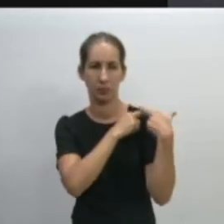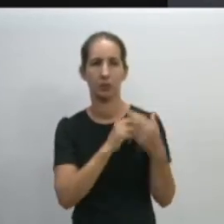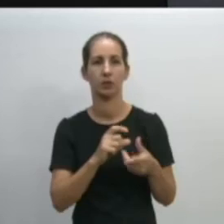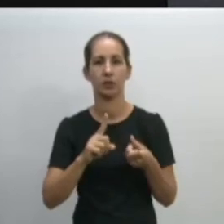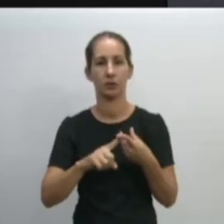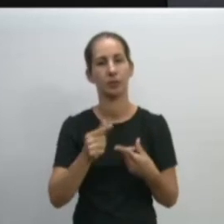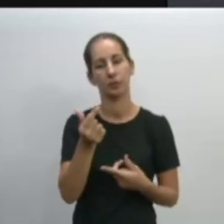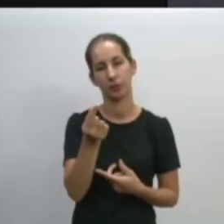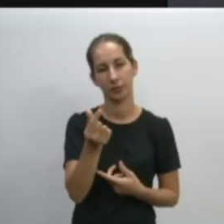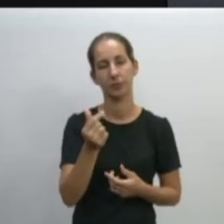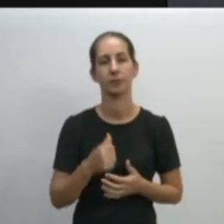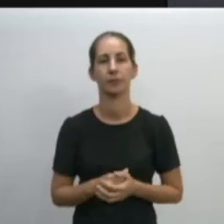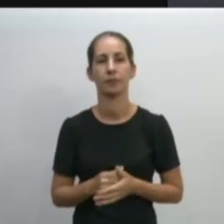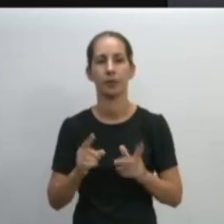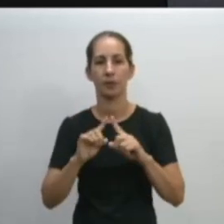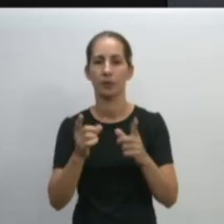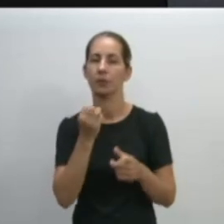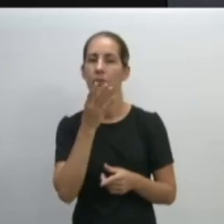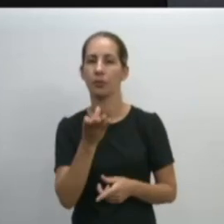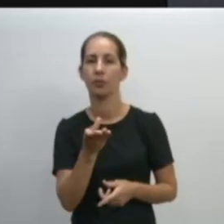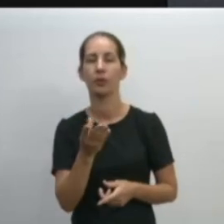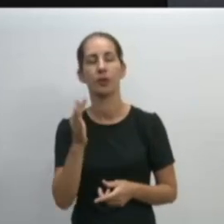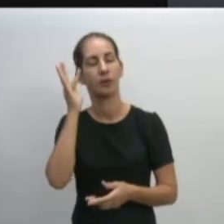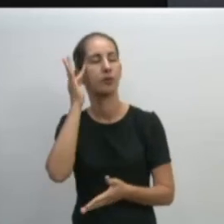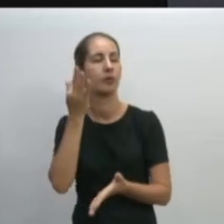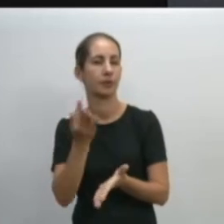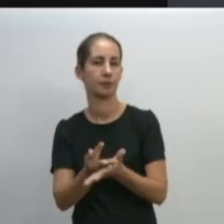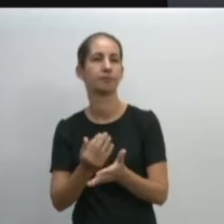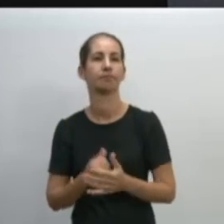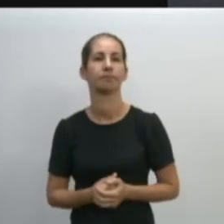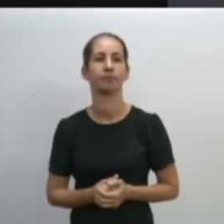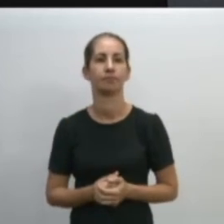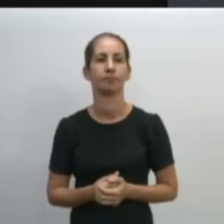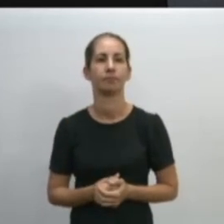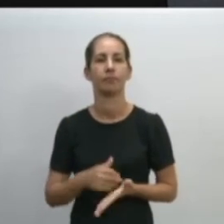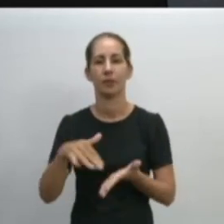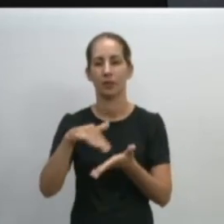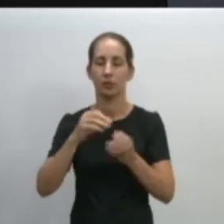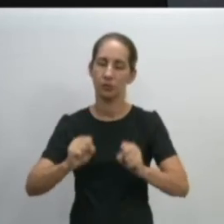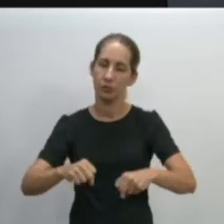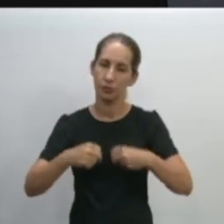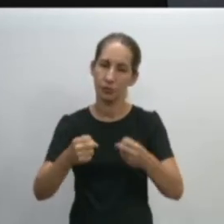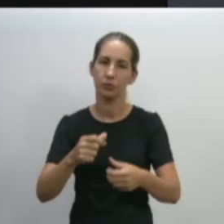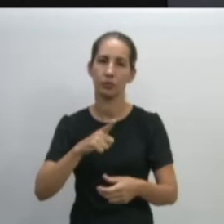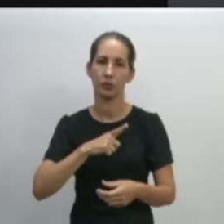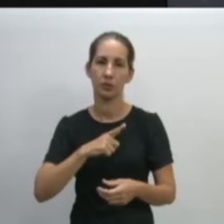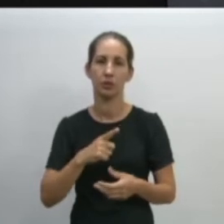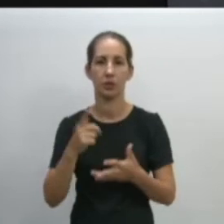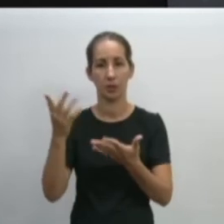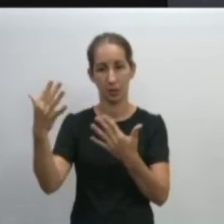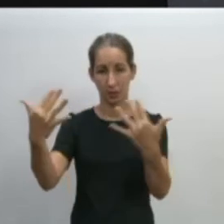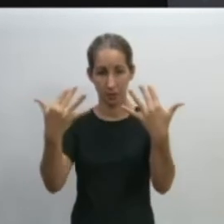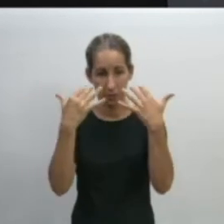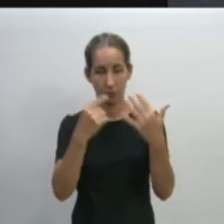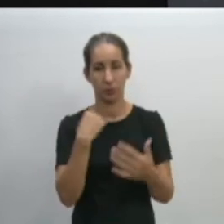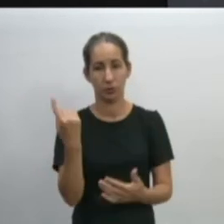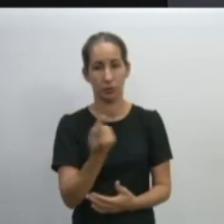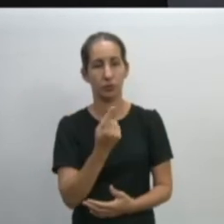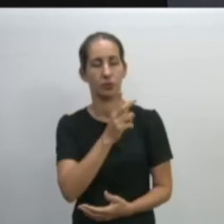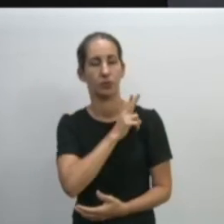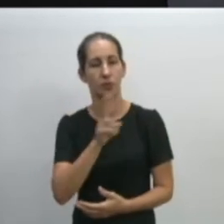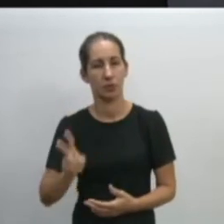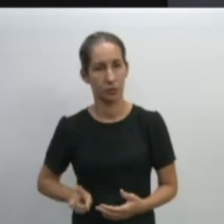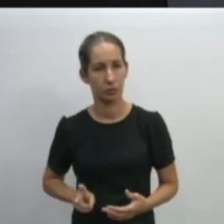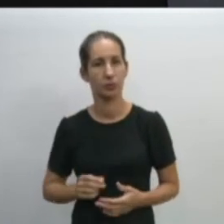de orçamento, mas a boa fé do secretário e o empenho que ele tem dado de atenção a todos os